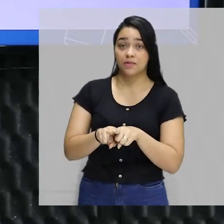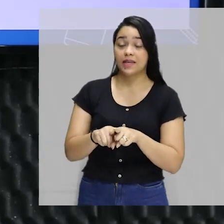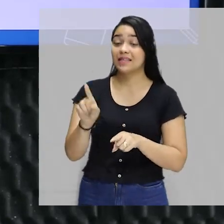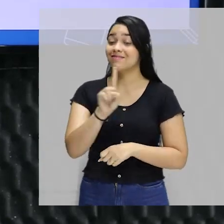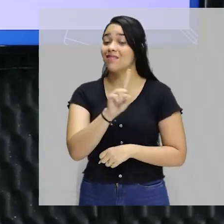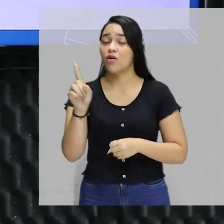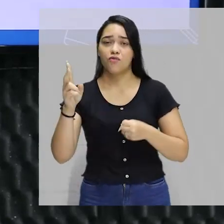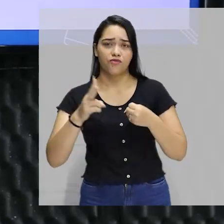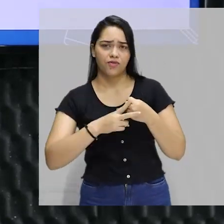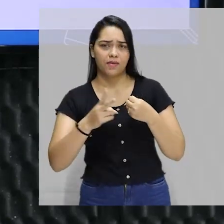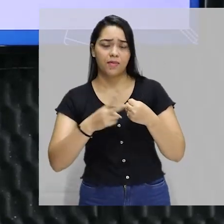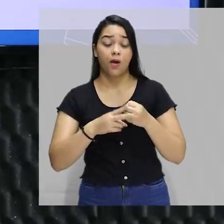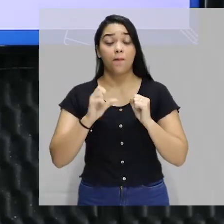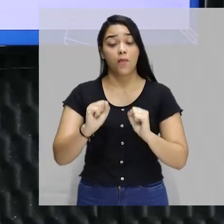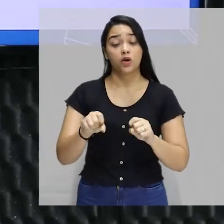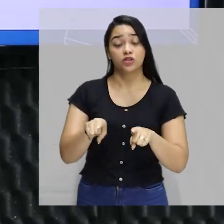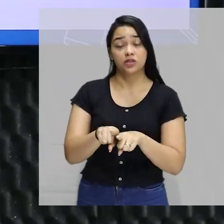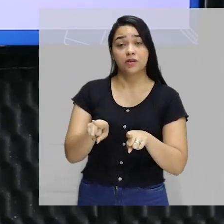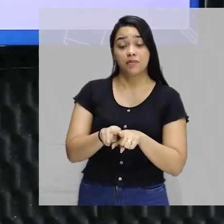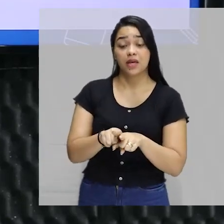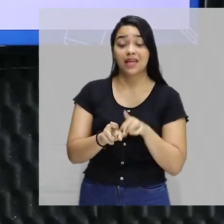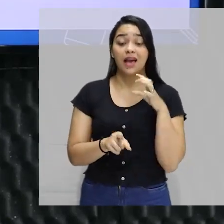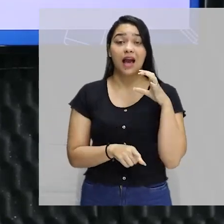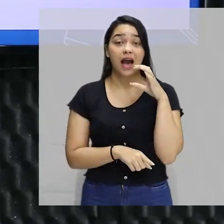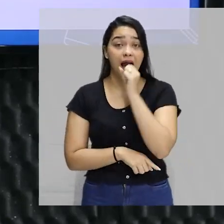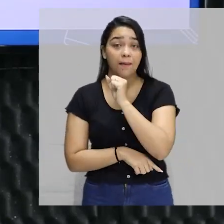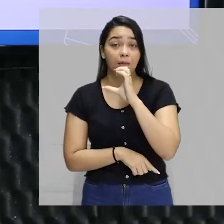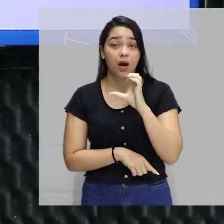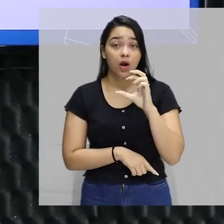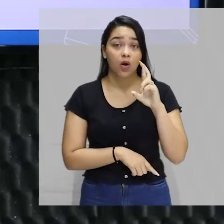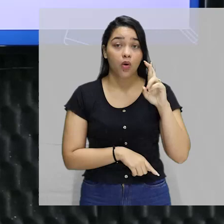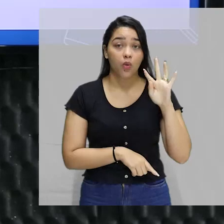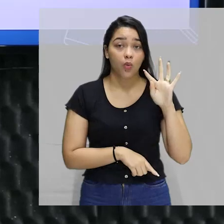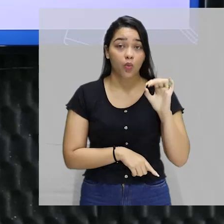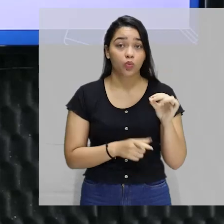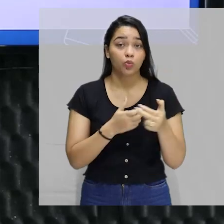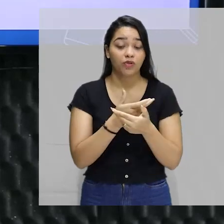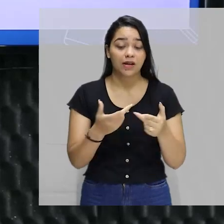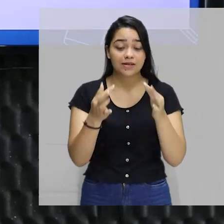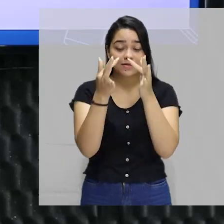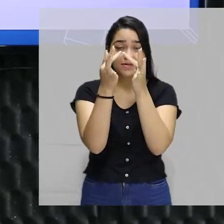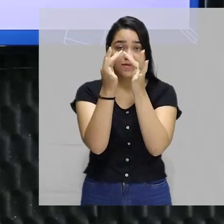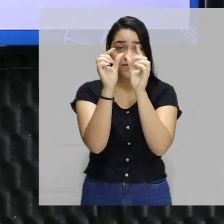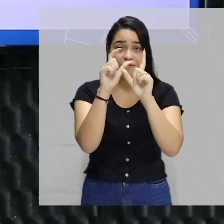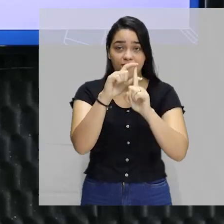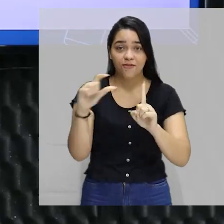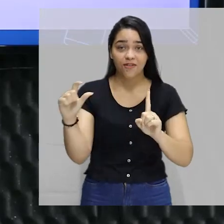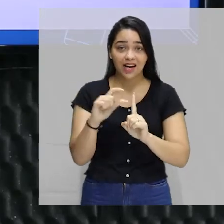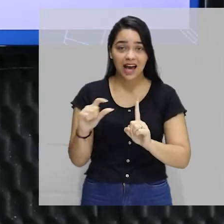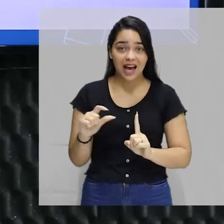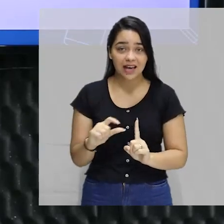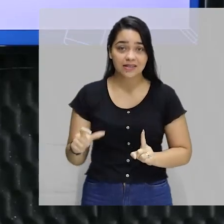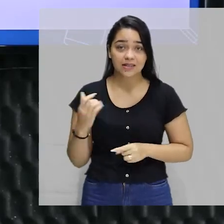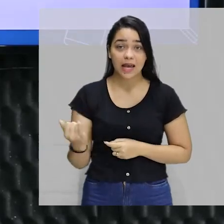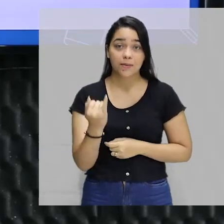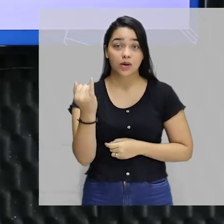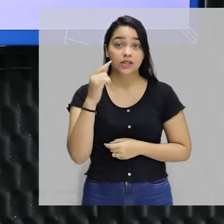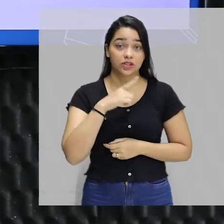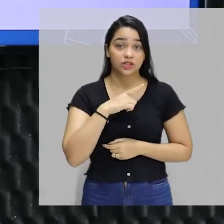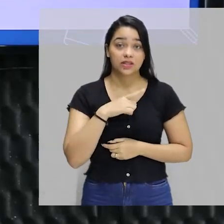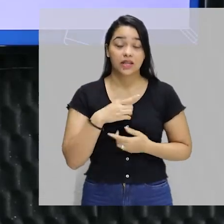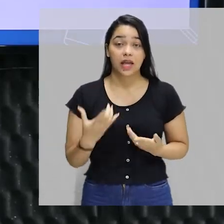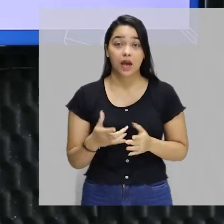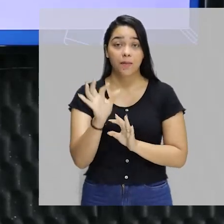não verbal. Que ele pode ser, inclusive, curto, né? Feito de pequenas sentenças. Aí, o importante é que ele tenha